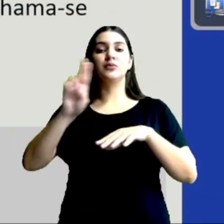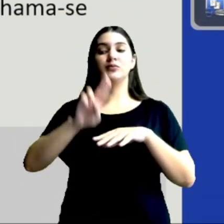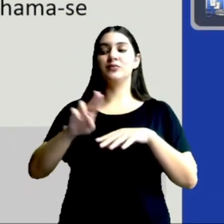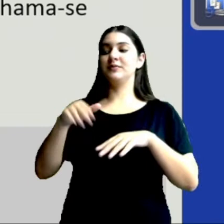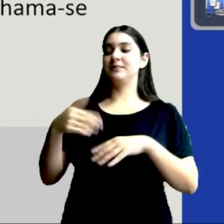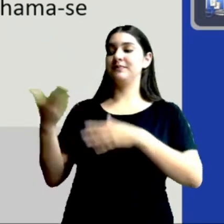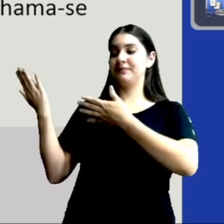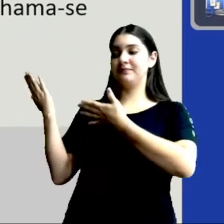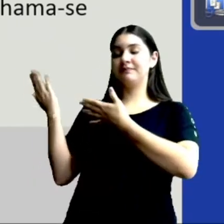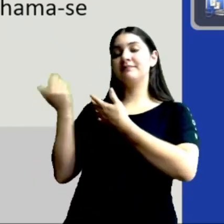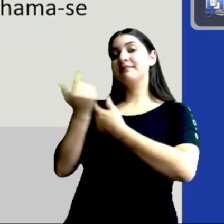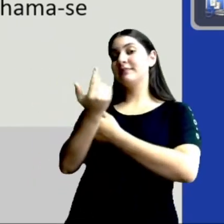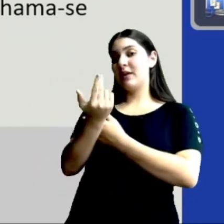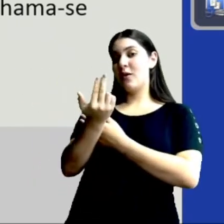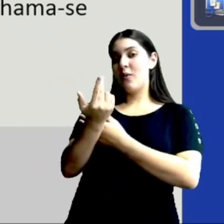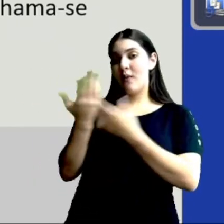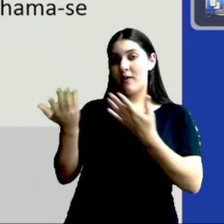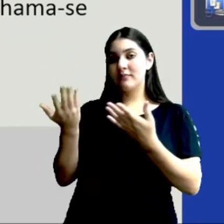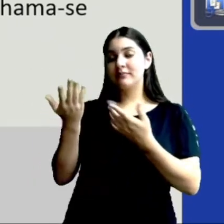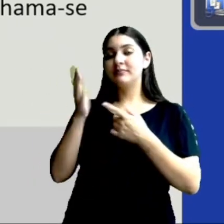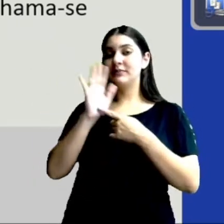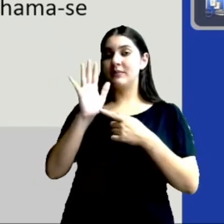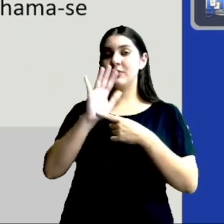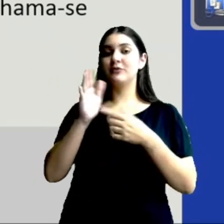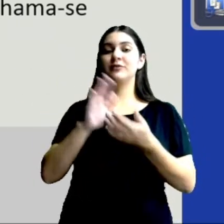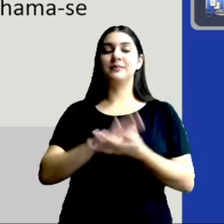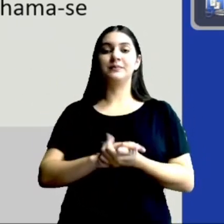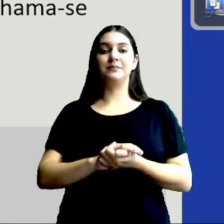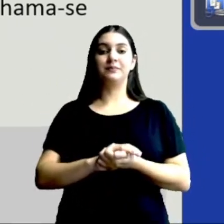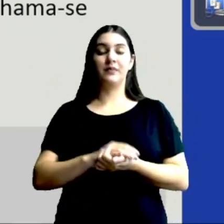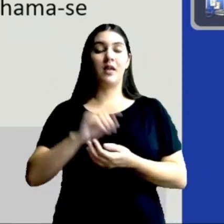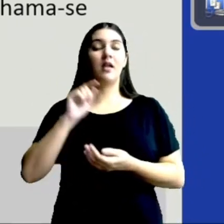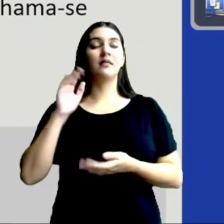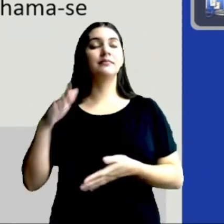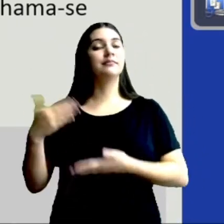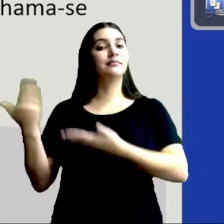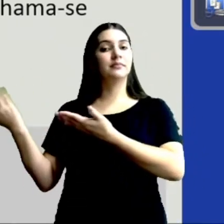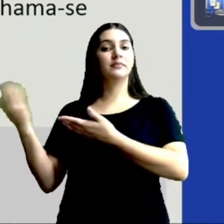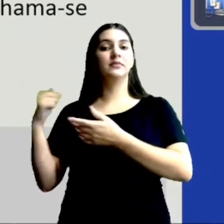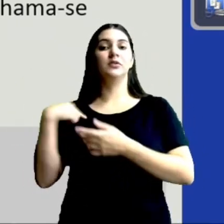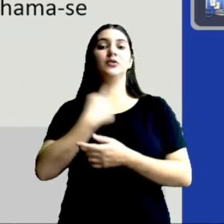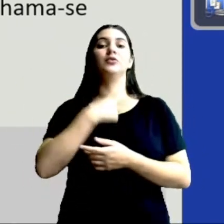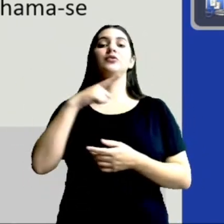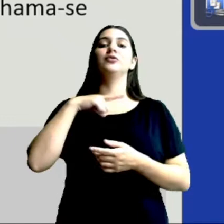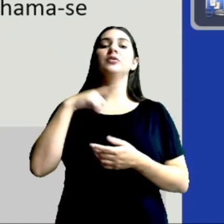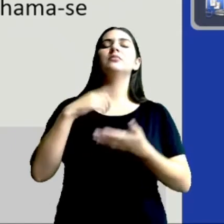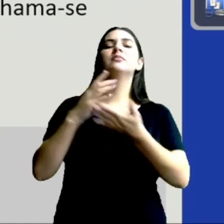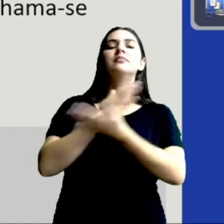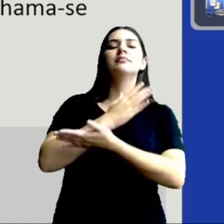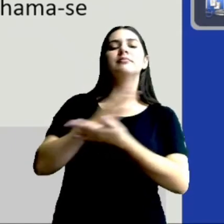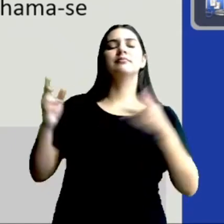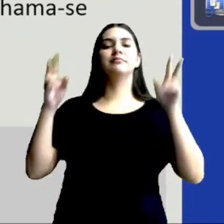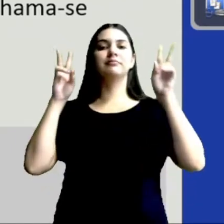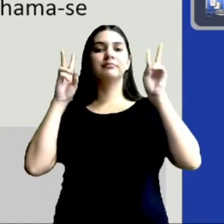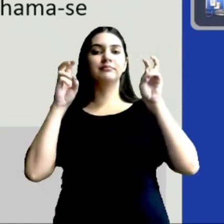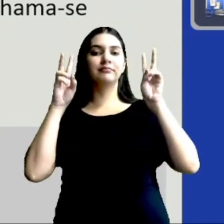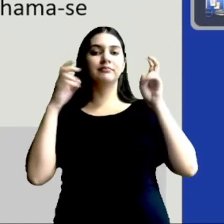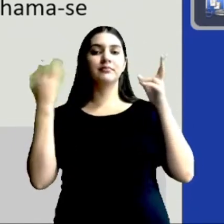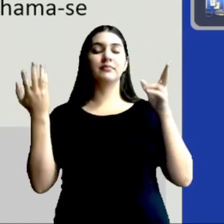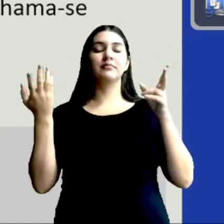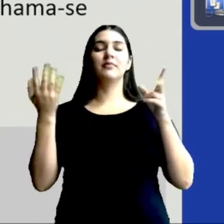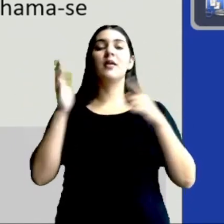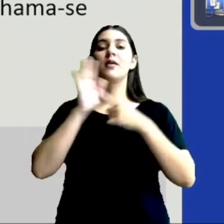símbolo, né, o símbolo de igual, para representar. Então, aqui nós temos algumas expressões que representam